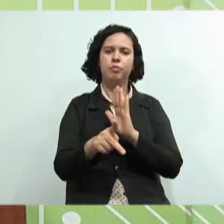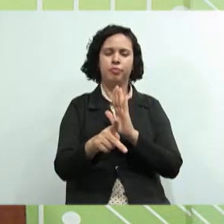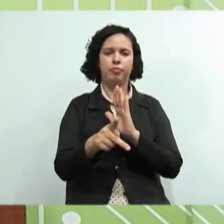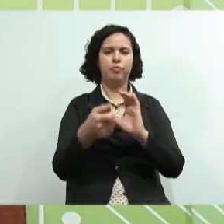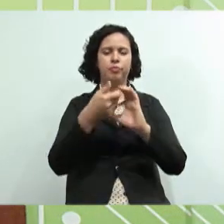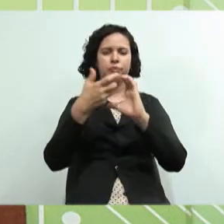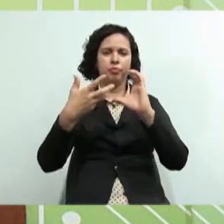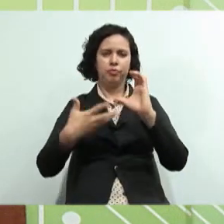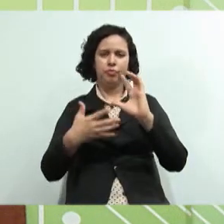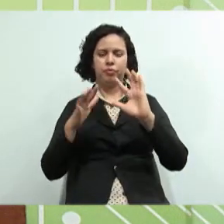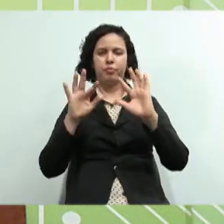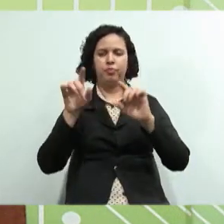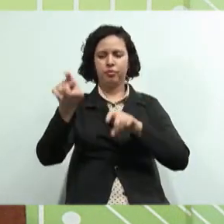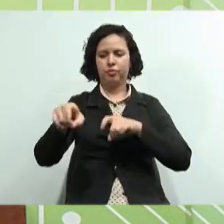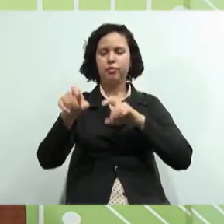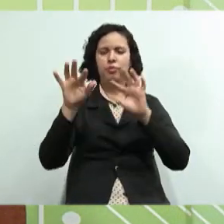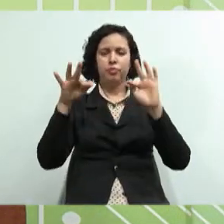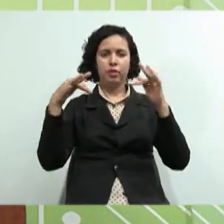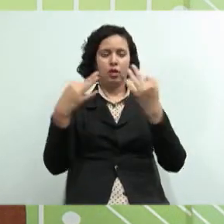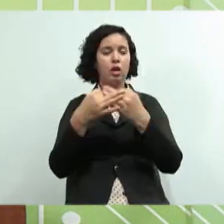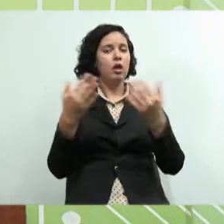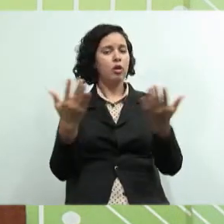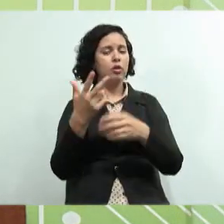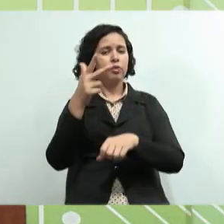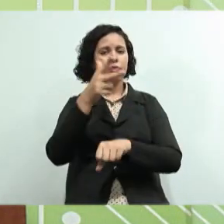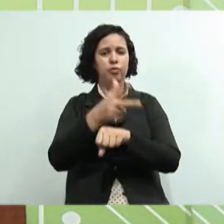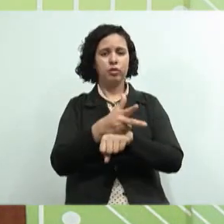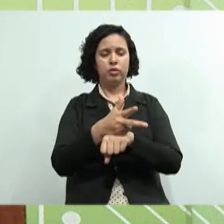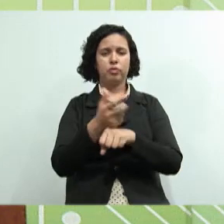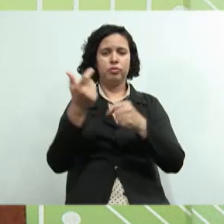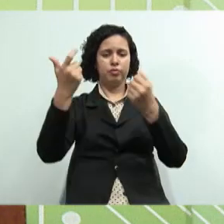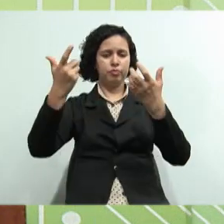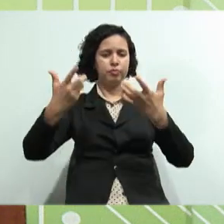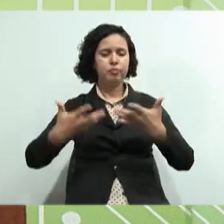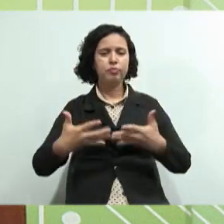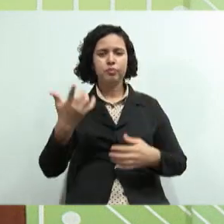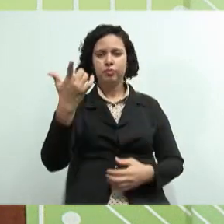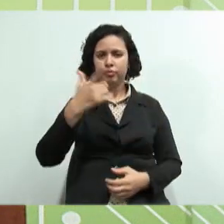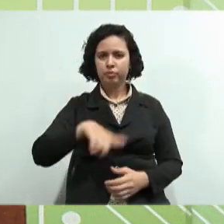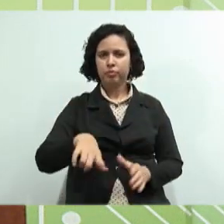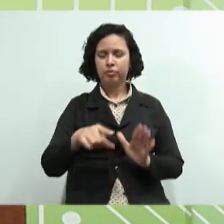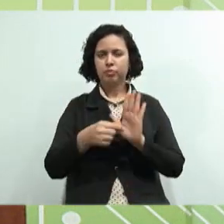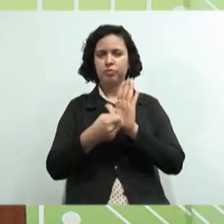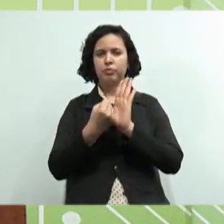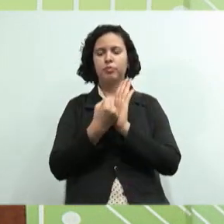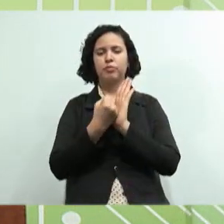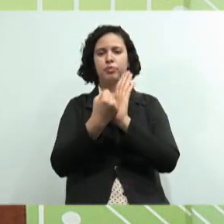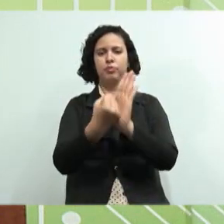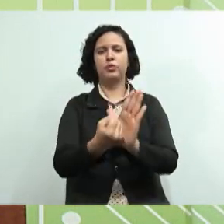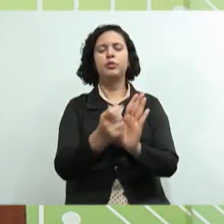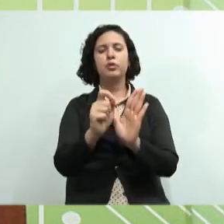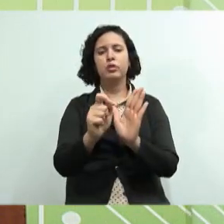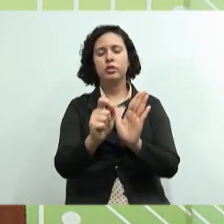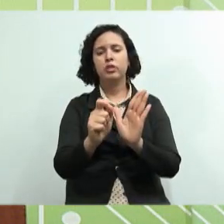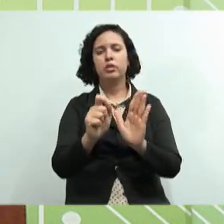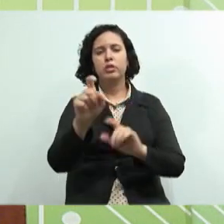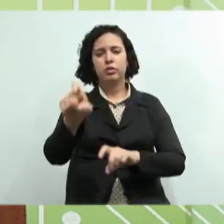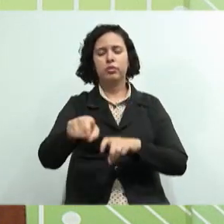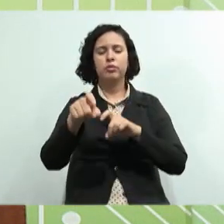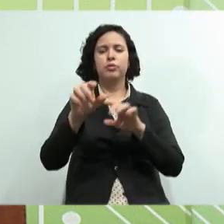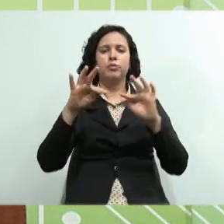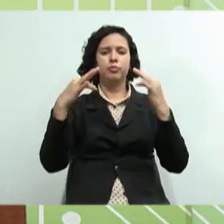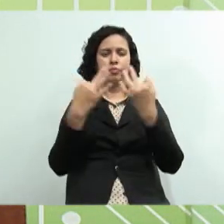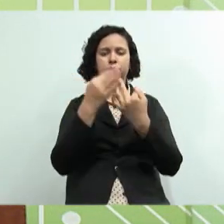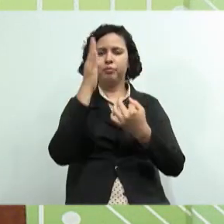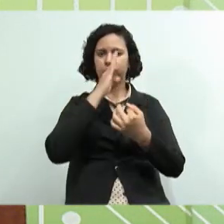Para falar um pouquinho mais sobre esse material, nós preparamos um material externo para trazer um pouco mais sobre as características da agricultura familiar no